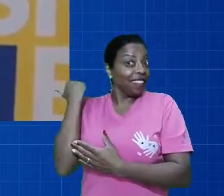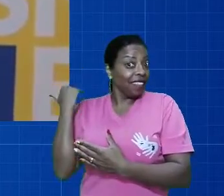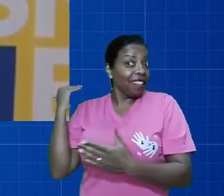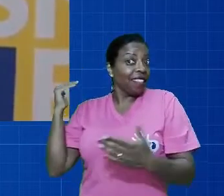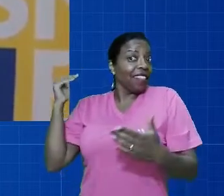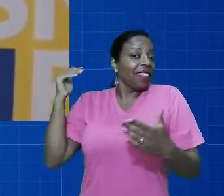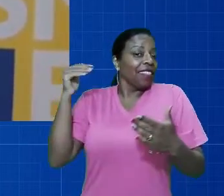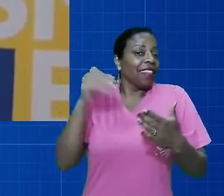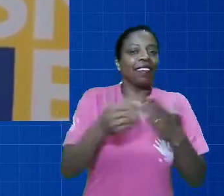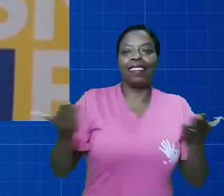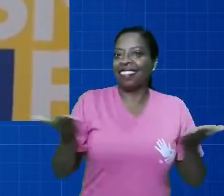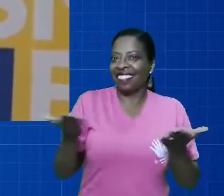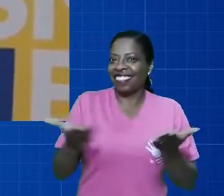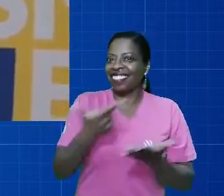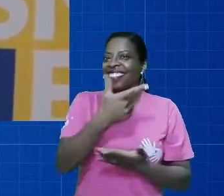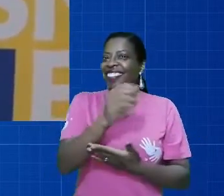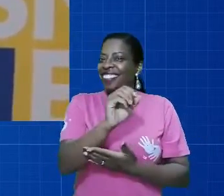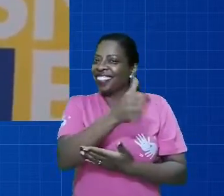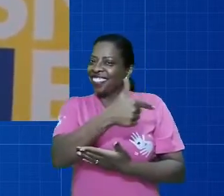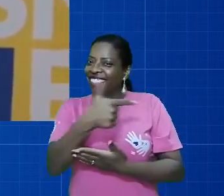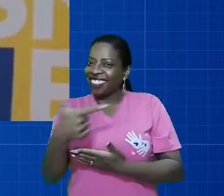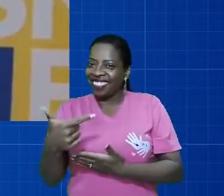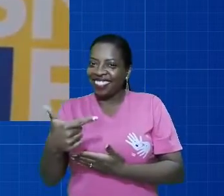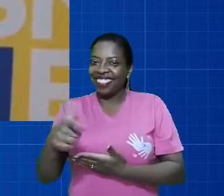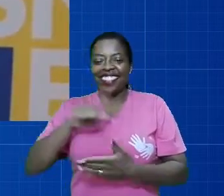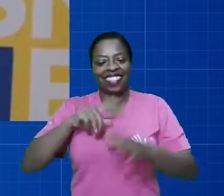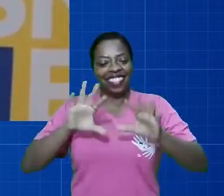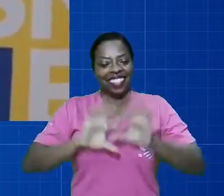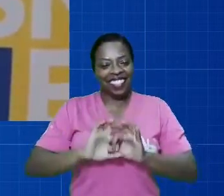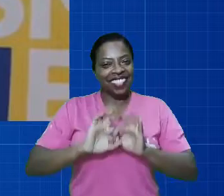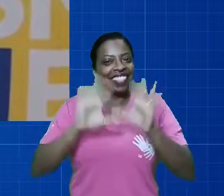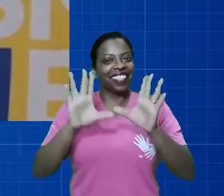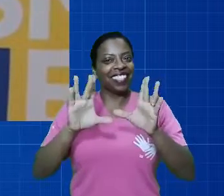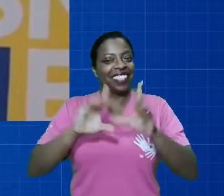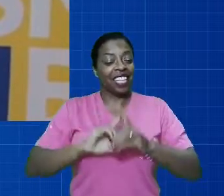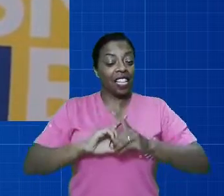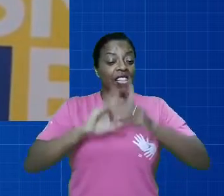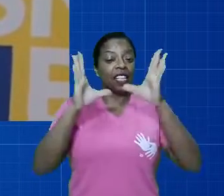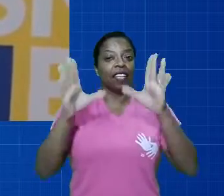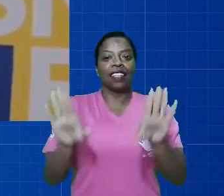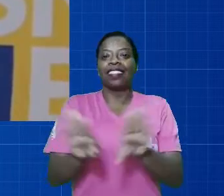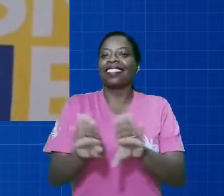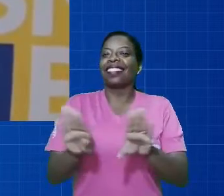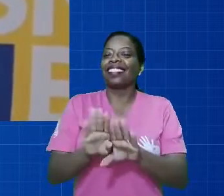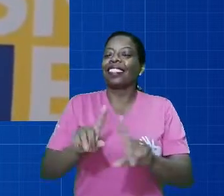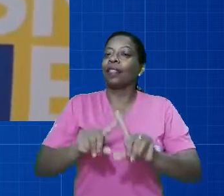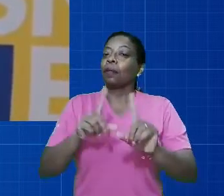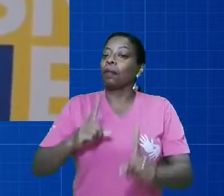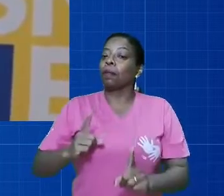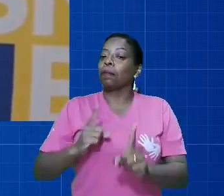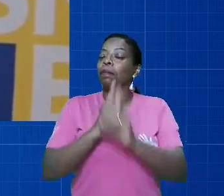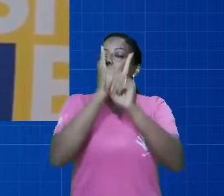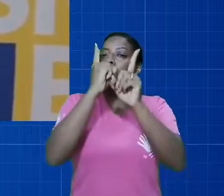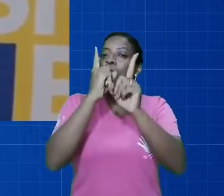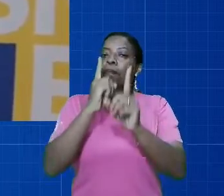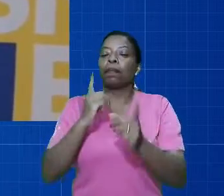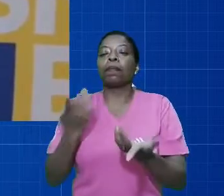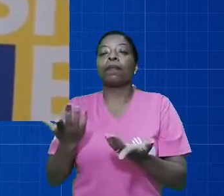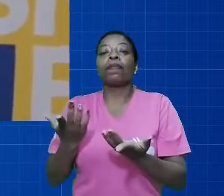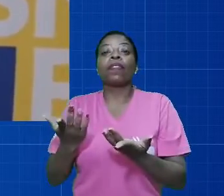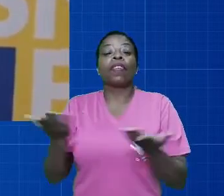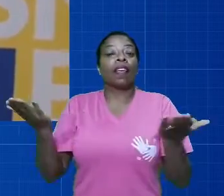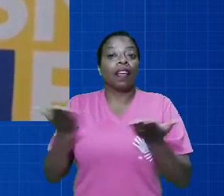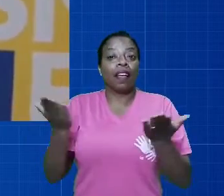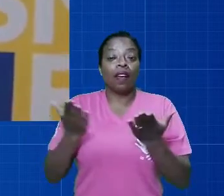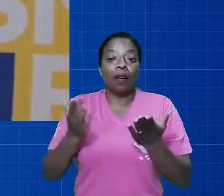época, até chegar nos dias de hoje, né? Essa democratização que a gente comentou há pouco. Então, para esse primeiro encontro, para essa primeira